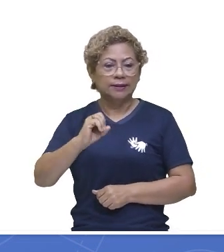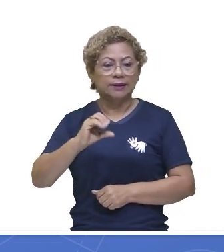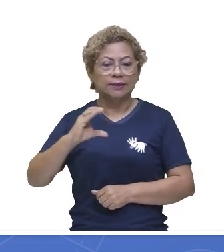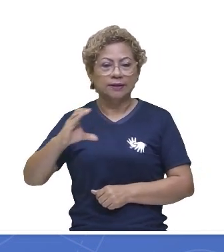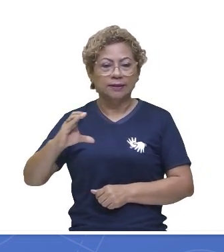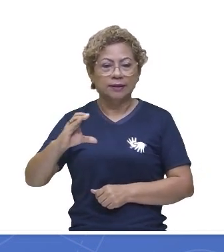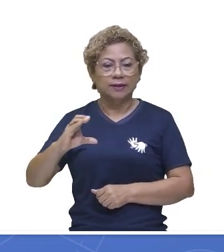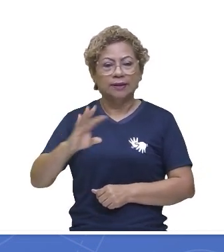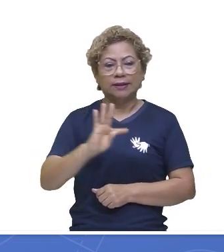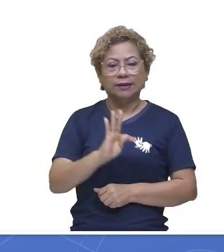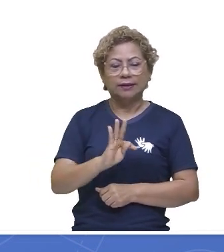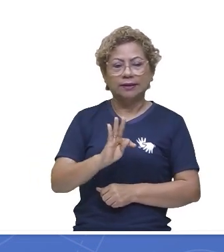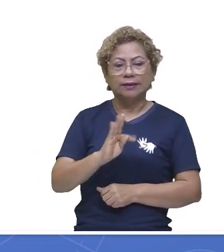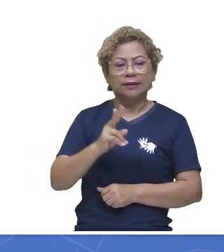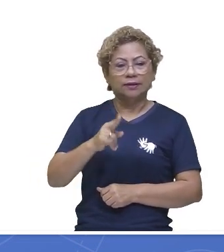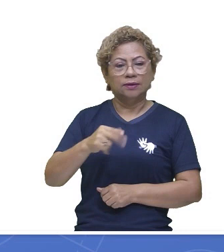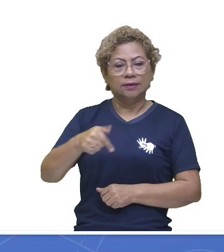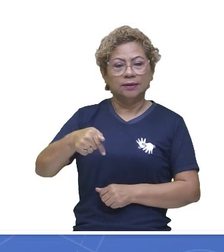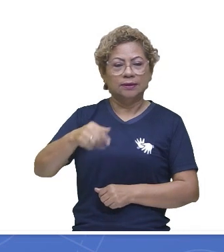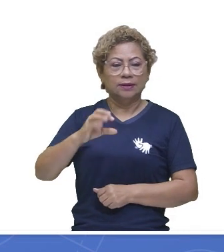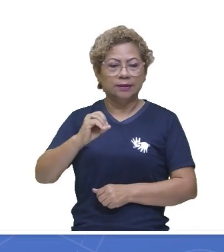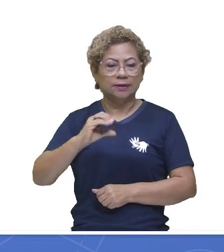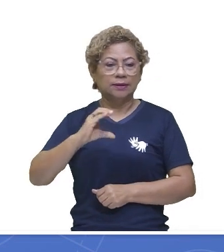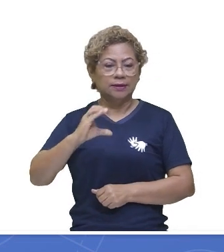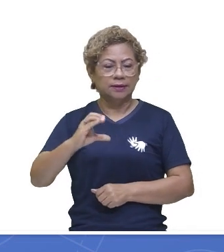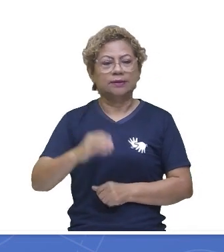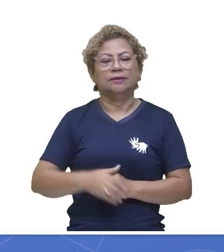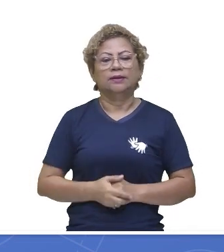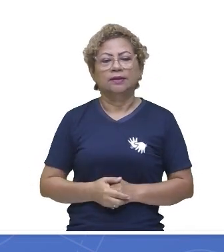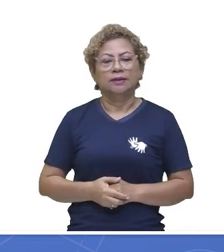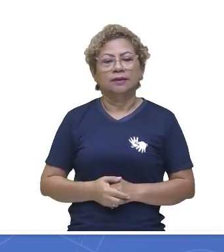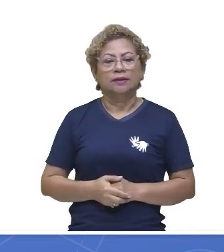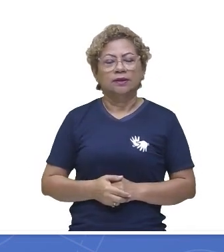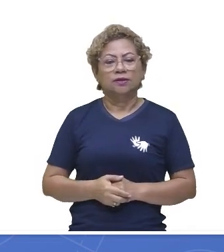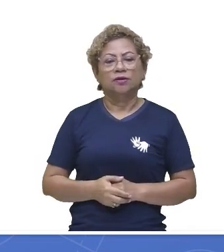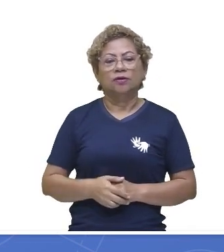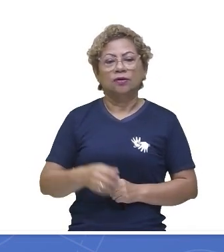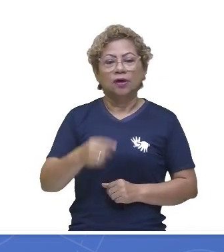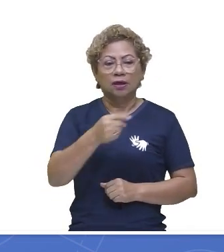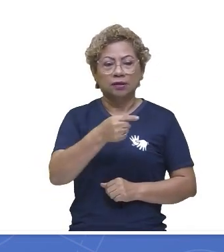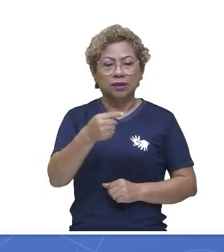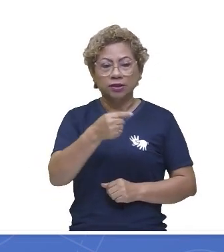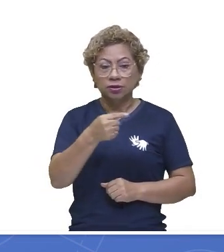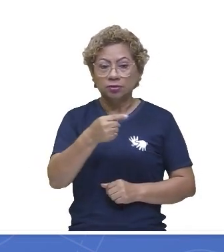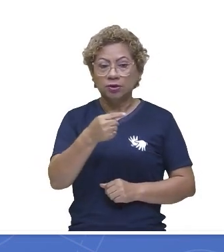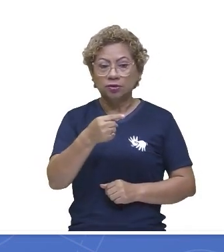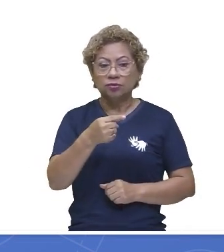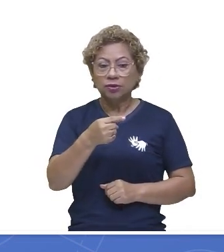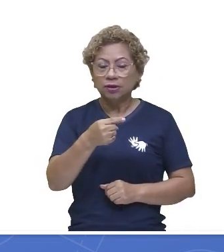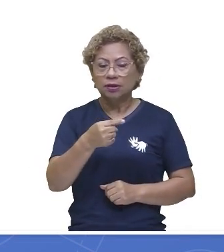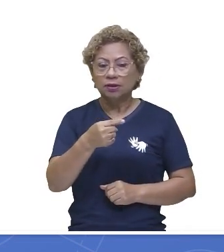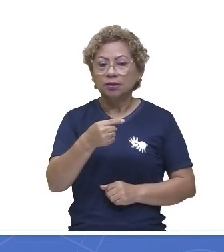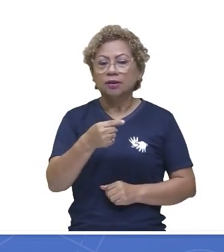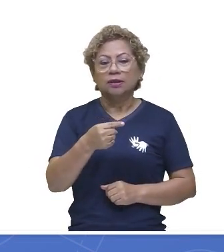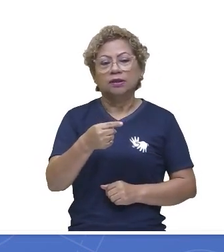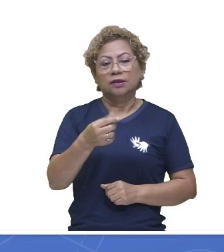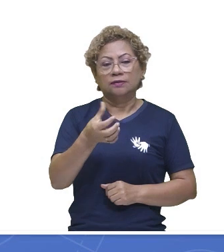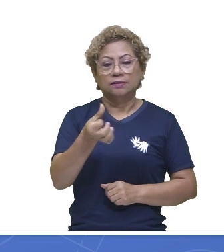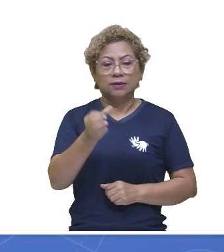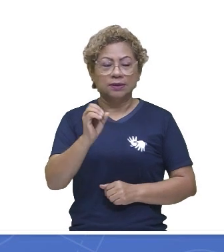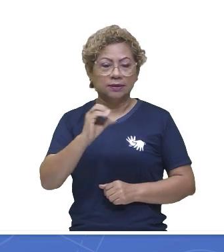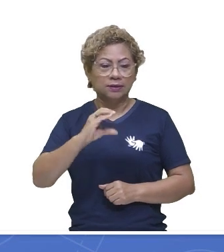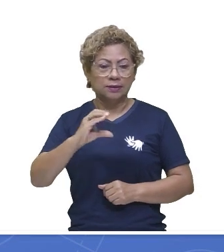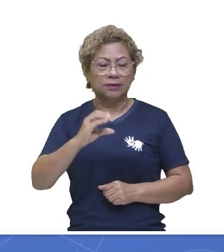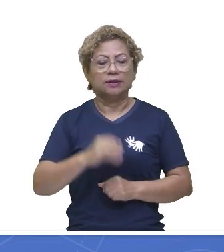60 graus Celsius. É só diminuir a temperatura final, que é 70, menos a inicial, que é 10. Vamos ver lá